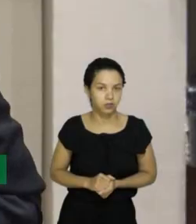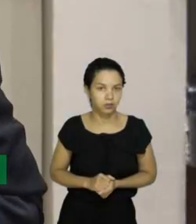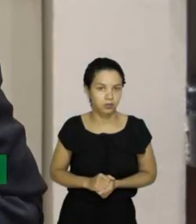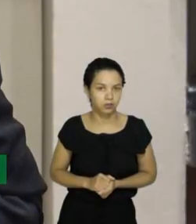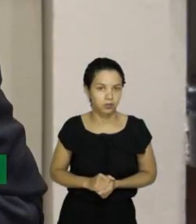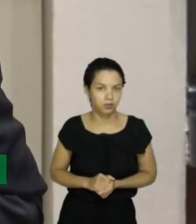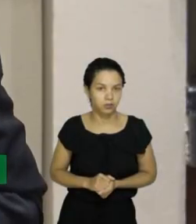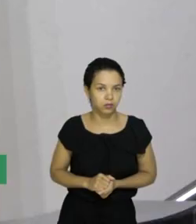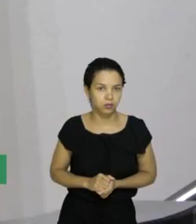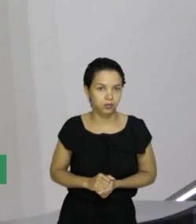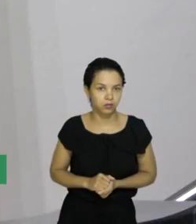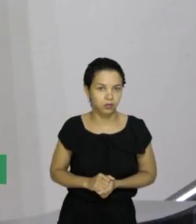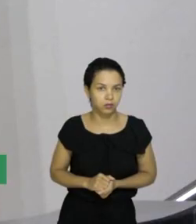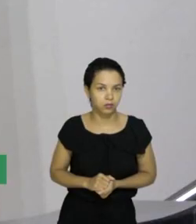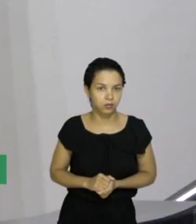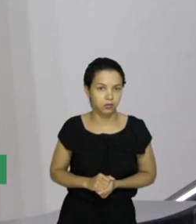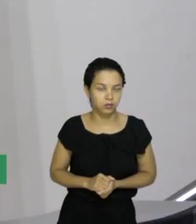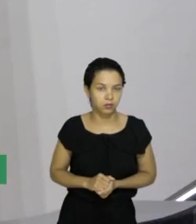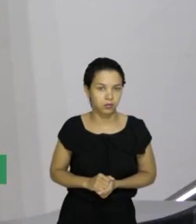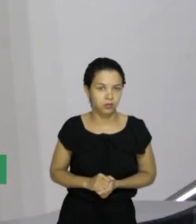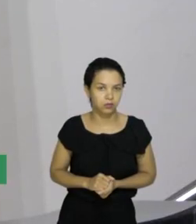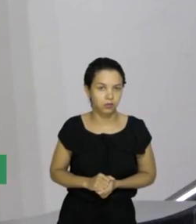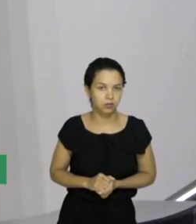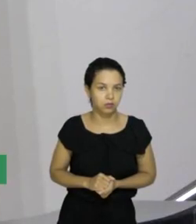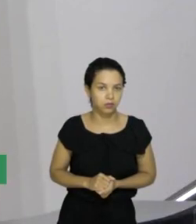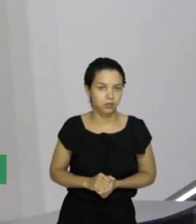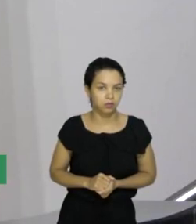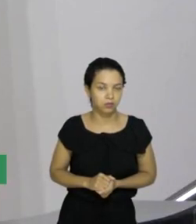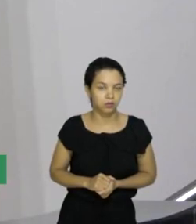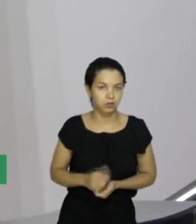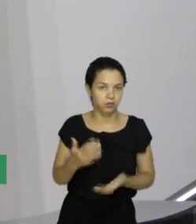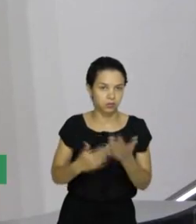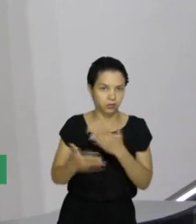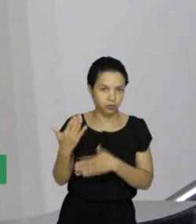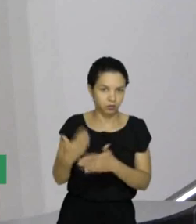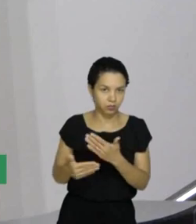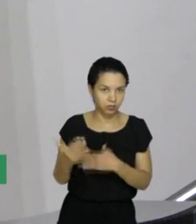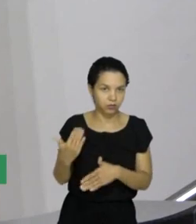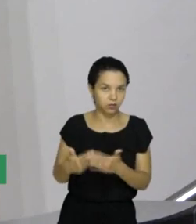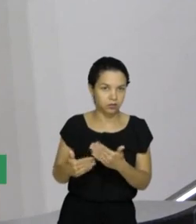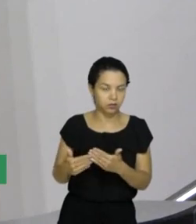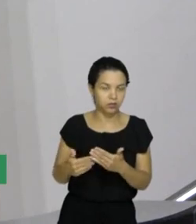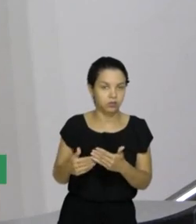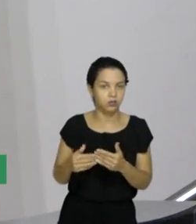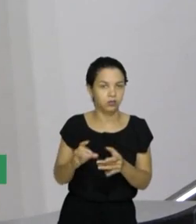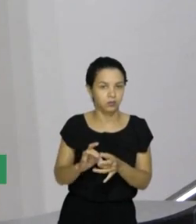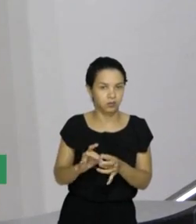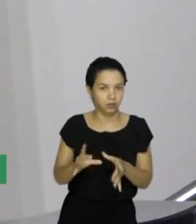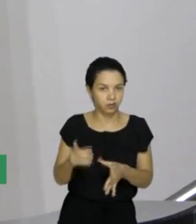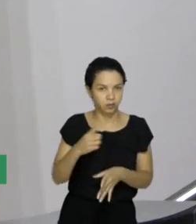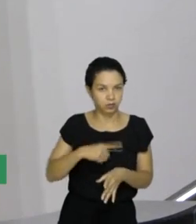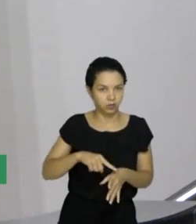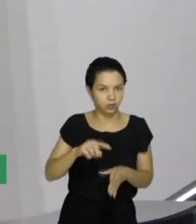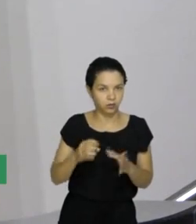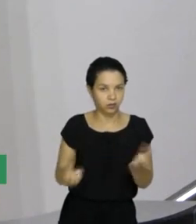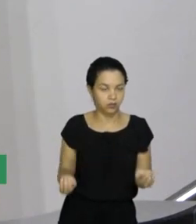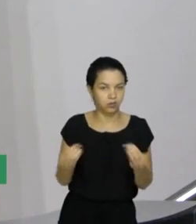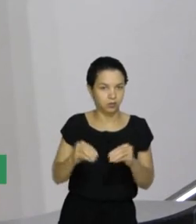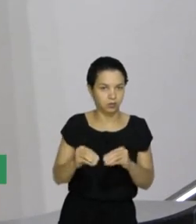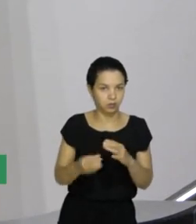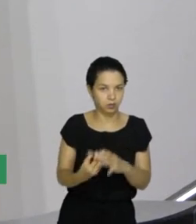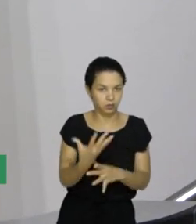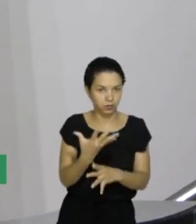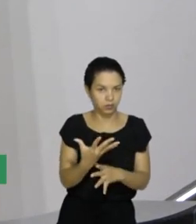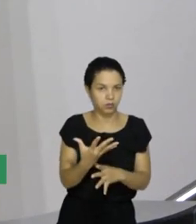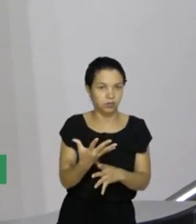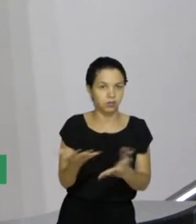mais de um minuto Ok Presidente Mauro que a época permitiu que nós implantássemos Observatório e